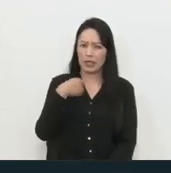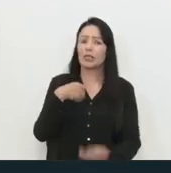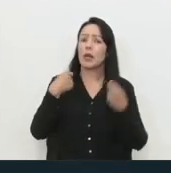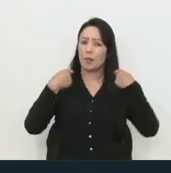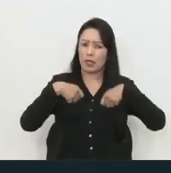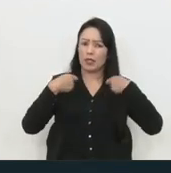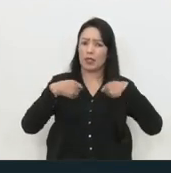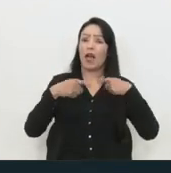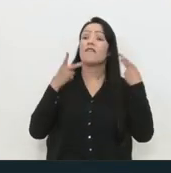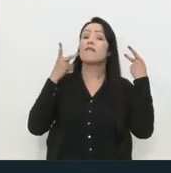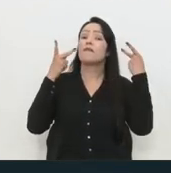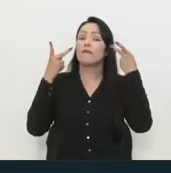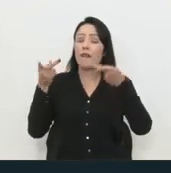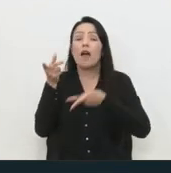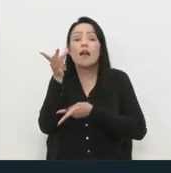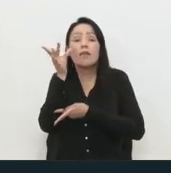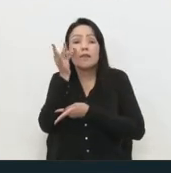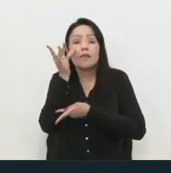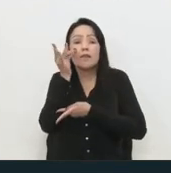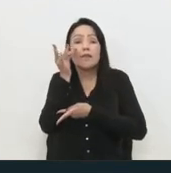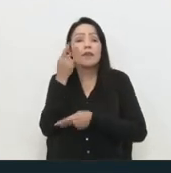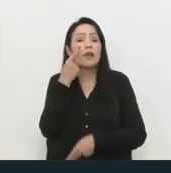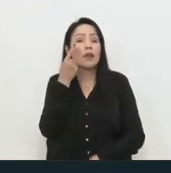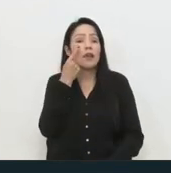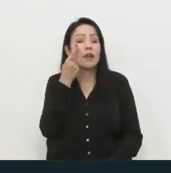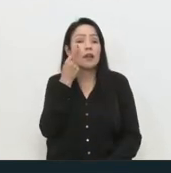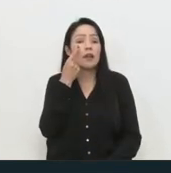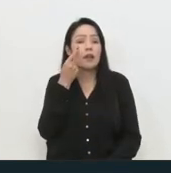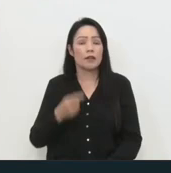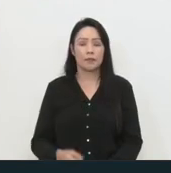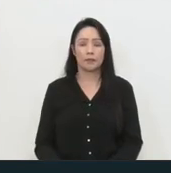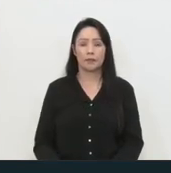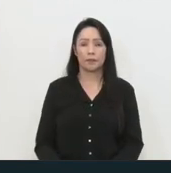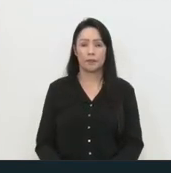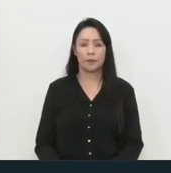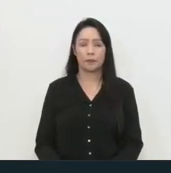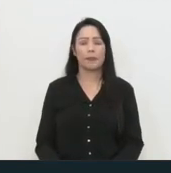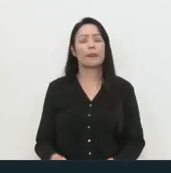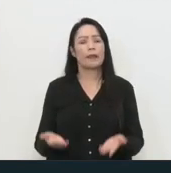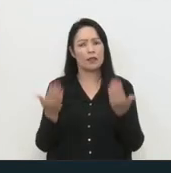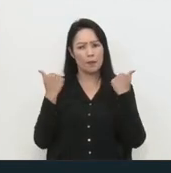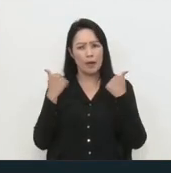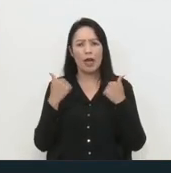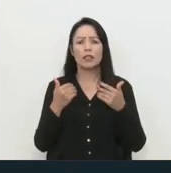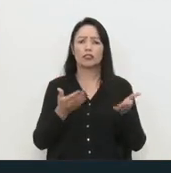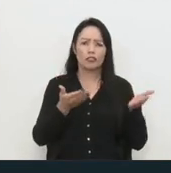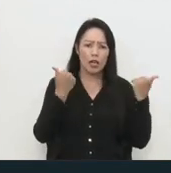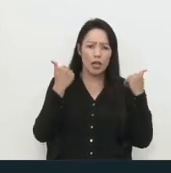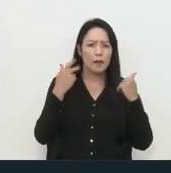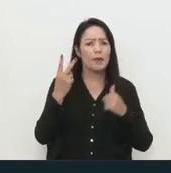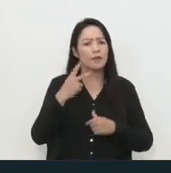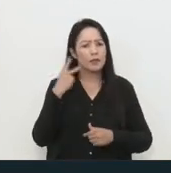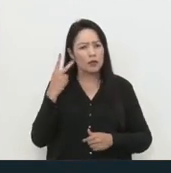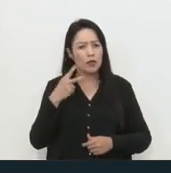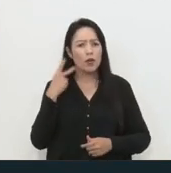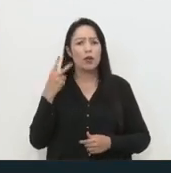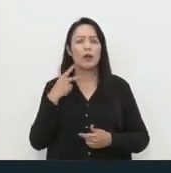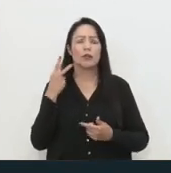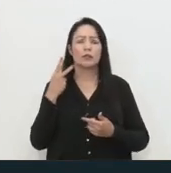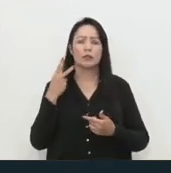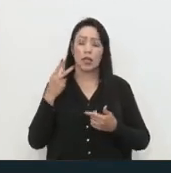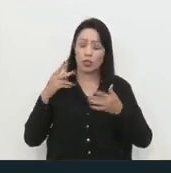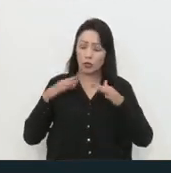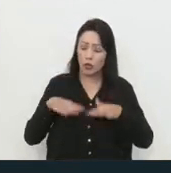da lá do do hospital hmu e chamarem essa casa chamar vereadores porque somos